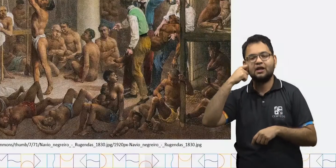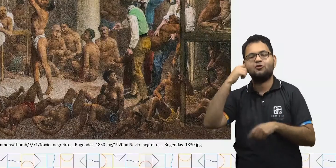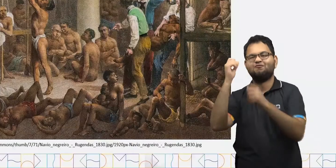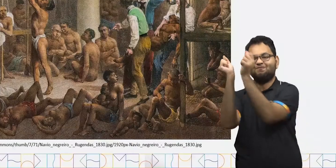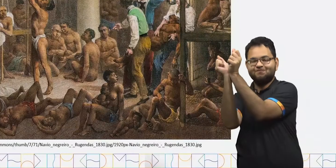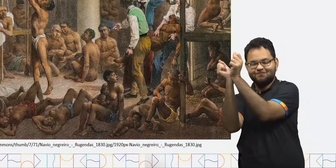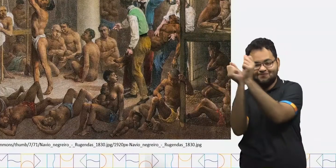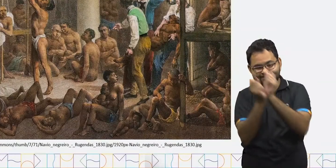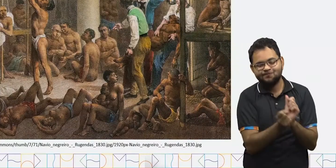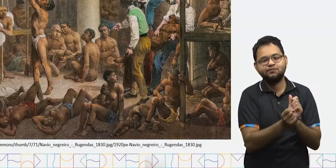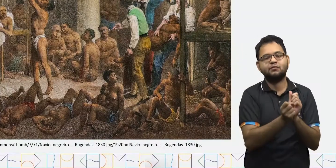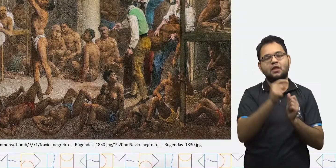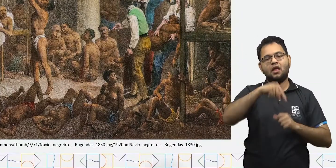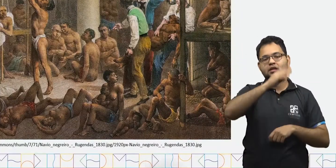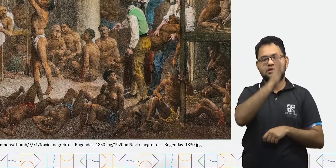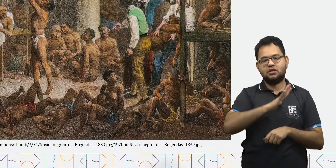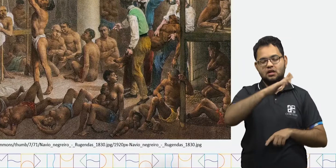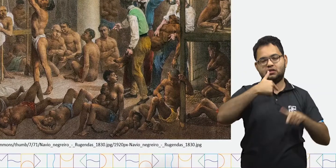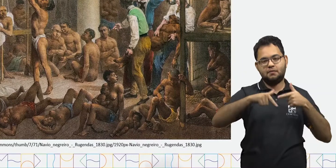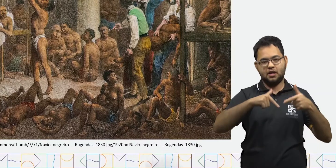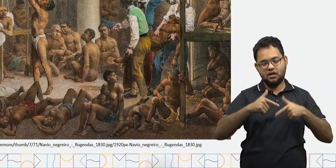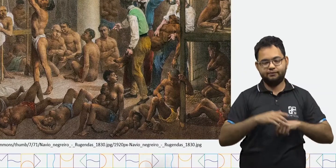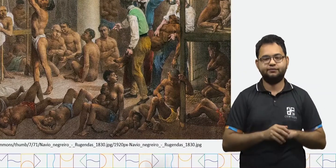Amazônia. Segundo historiadores, entre